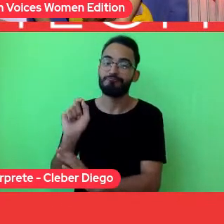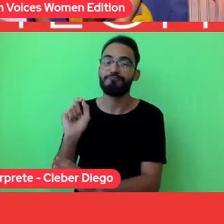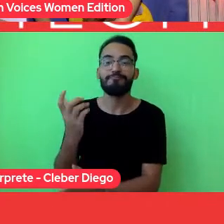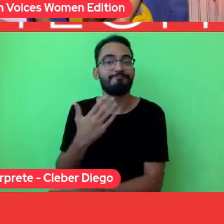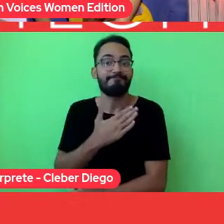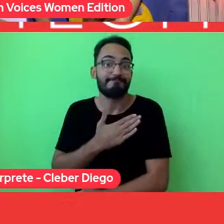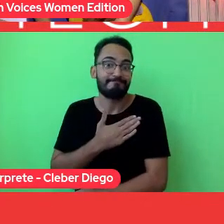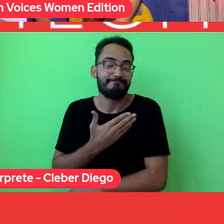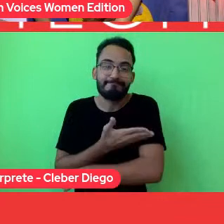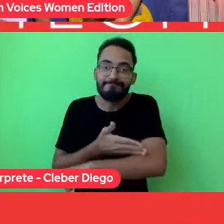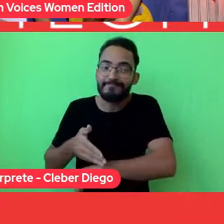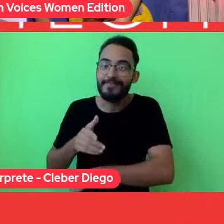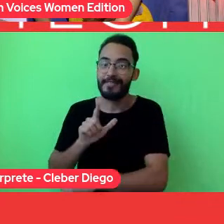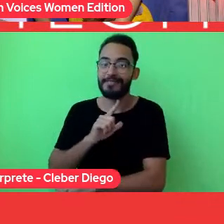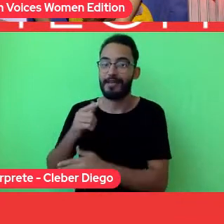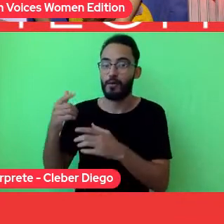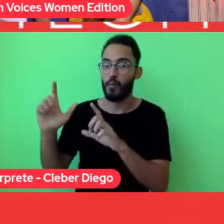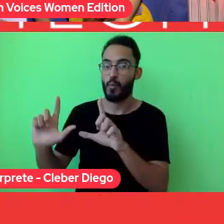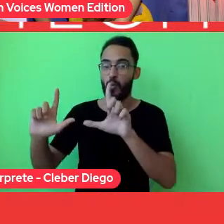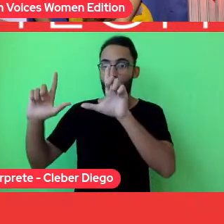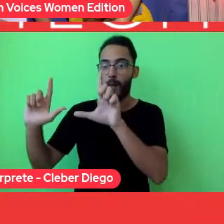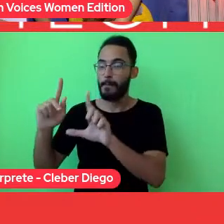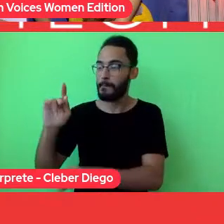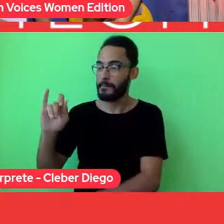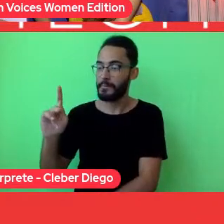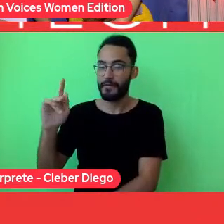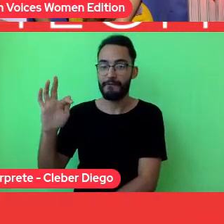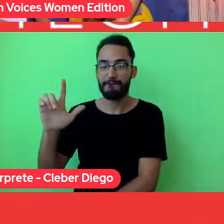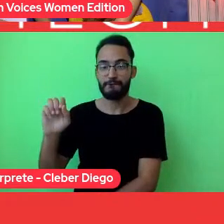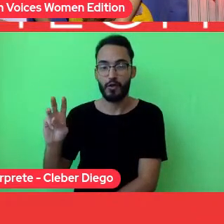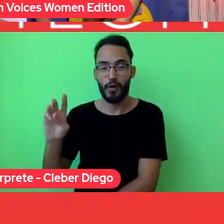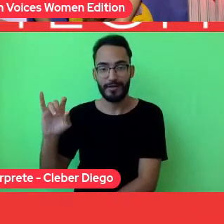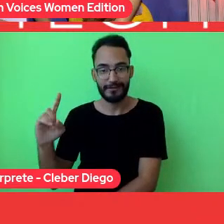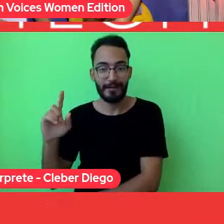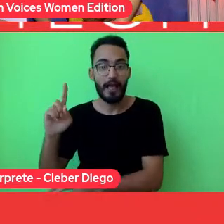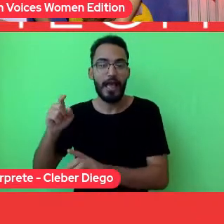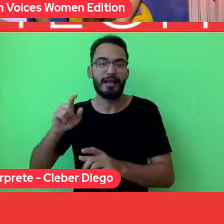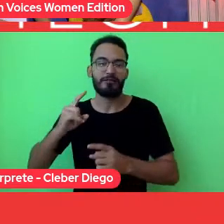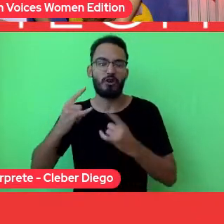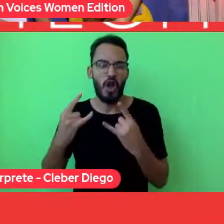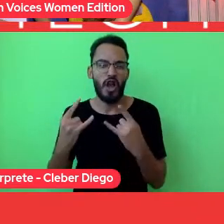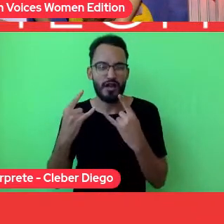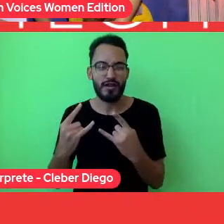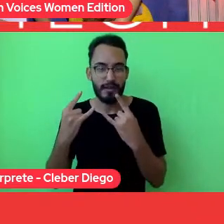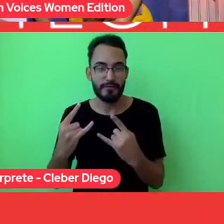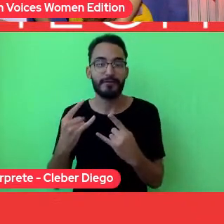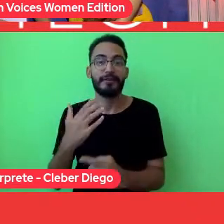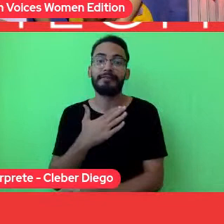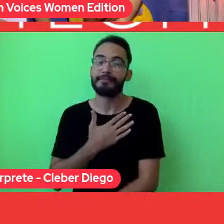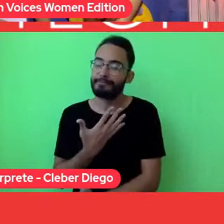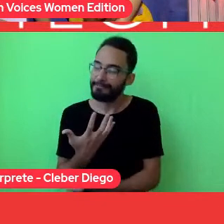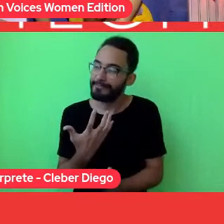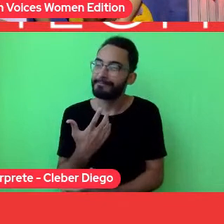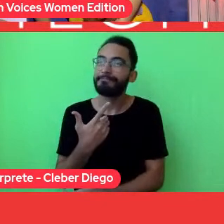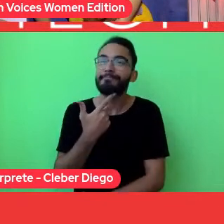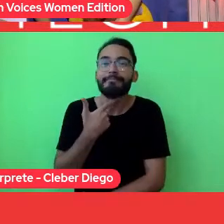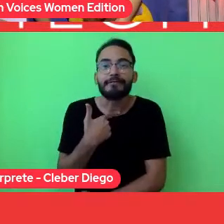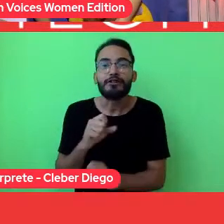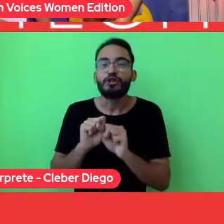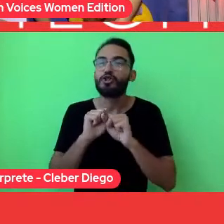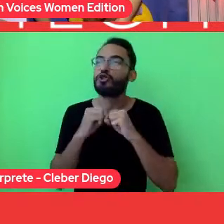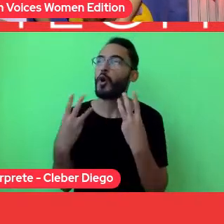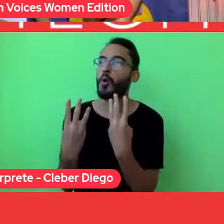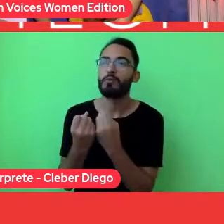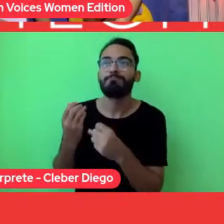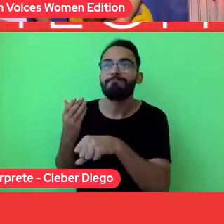hobbies também, tem um quadro aqui do Pink Floyd, eu adoro rock and roll, não vejo a hora de ir para um show de rock and roll para recarregar